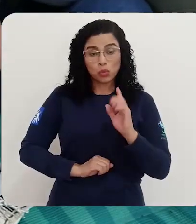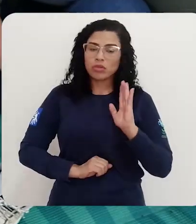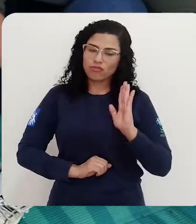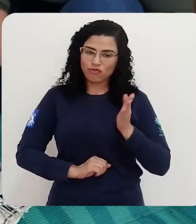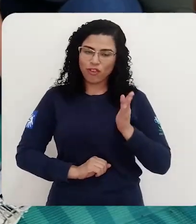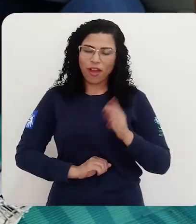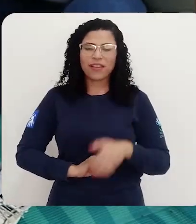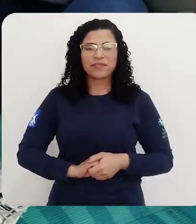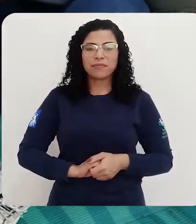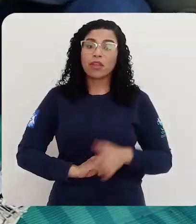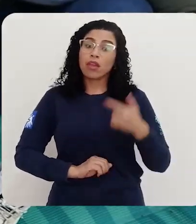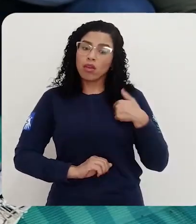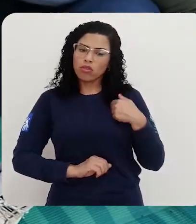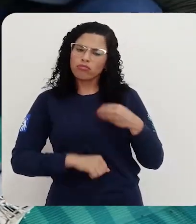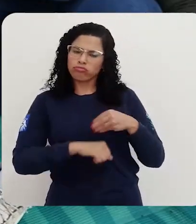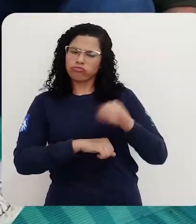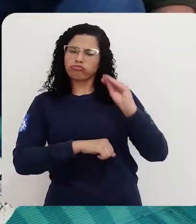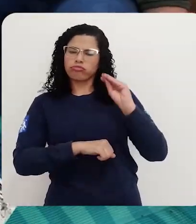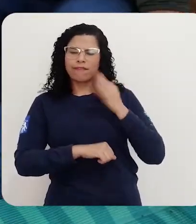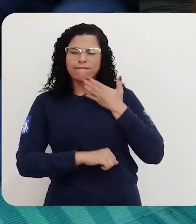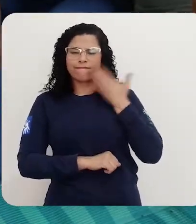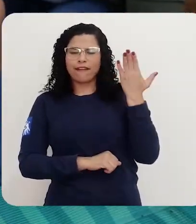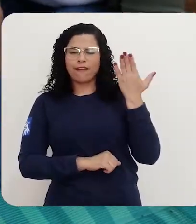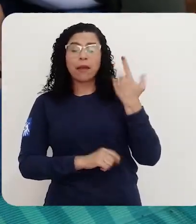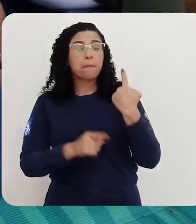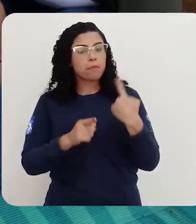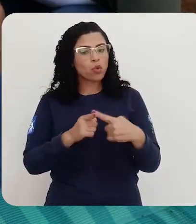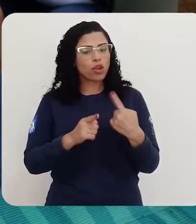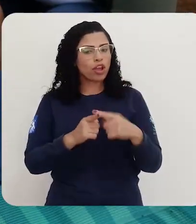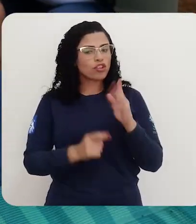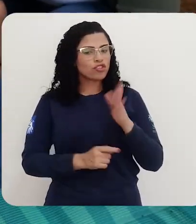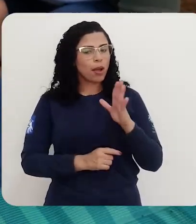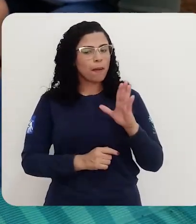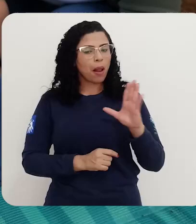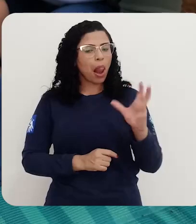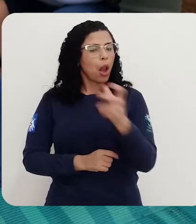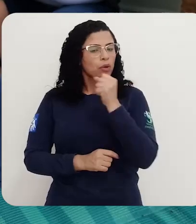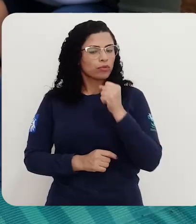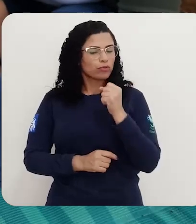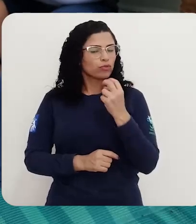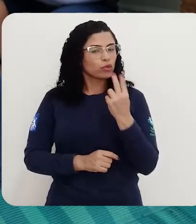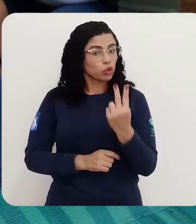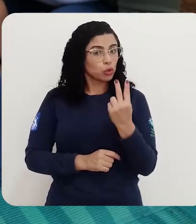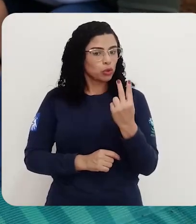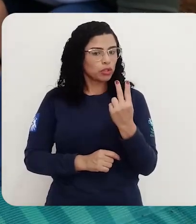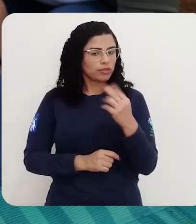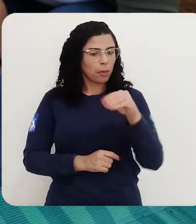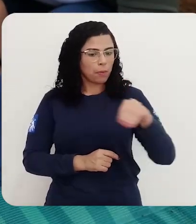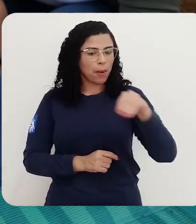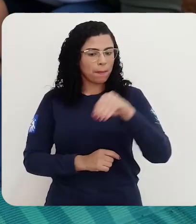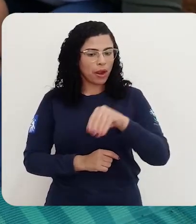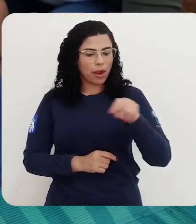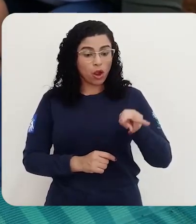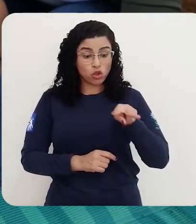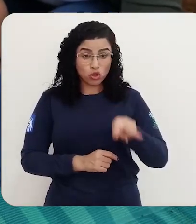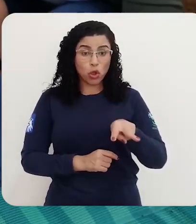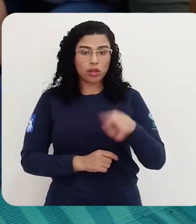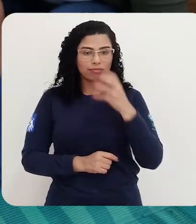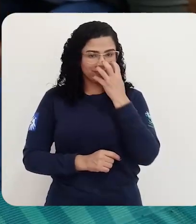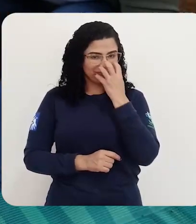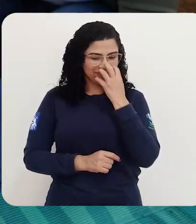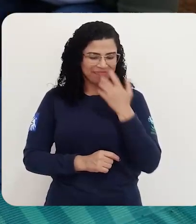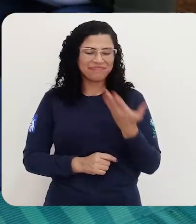Um já foi. E eu te dei uma colher de chá, viu? Porque eu poderia já ter capturado os 2 cachorros. Nem